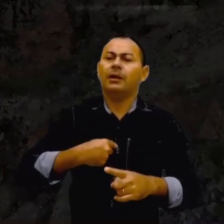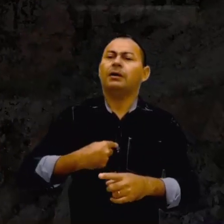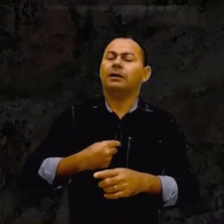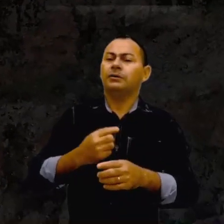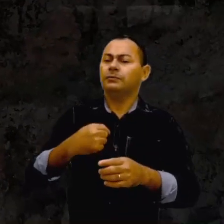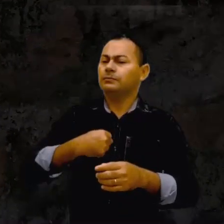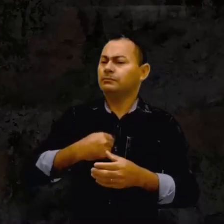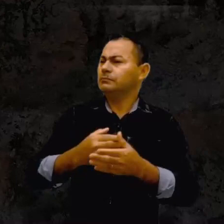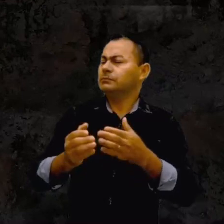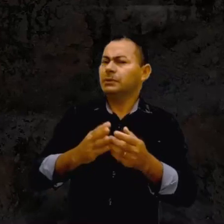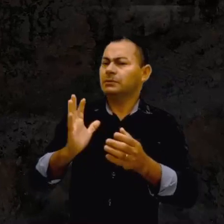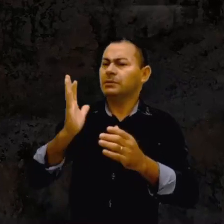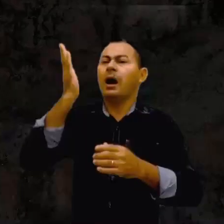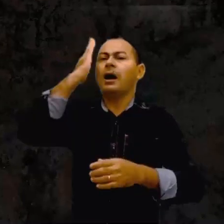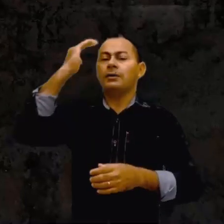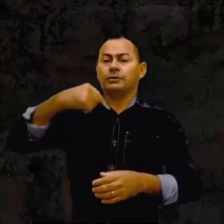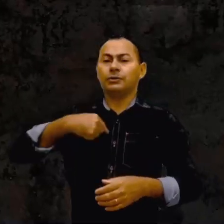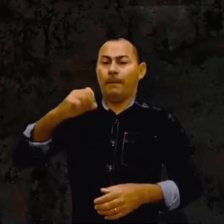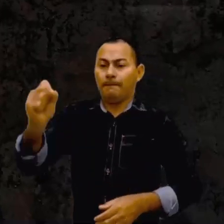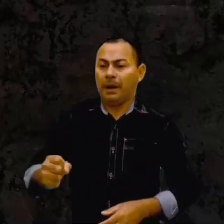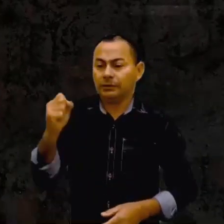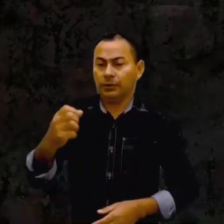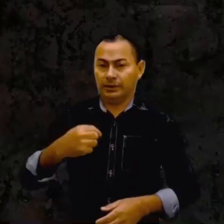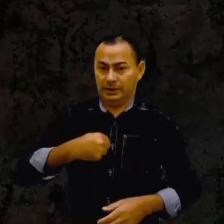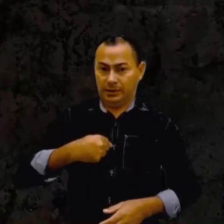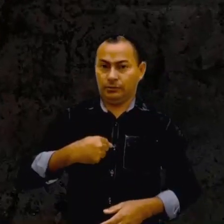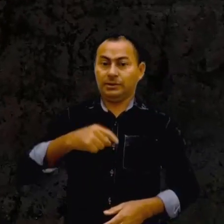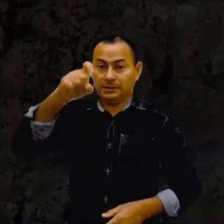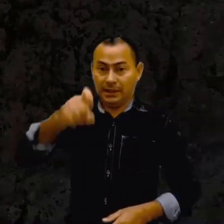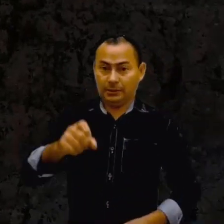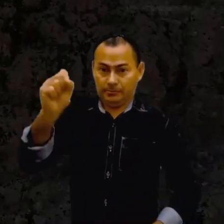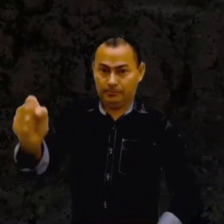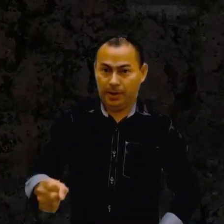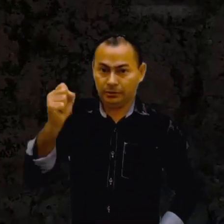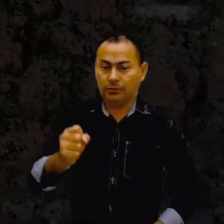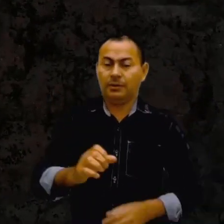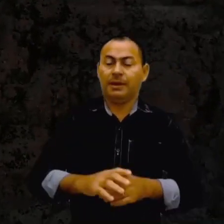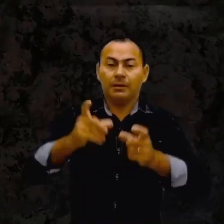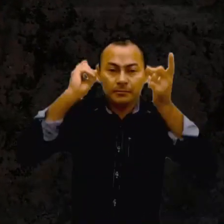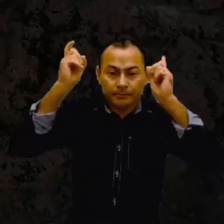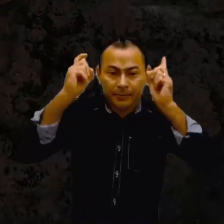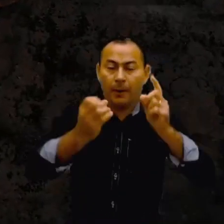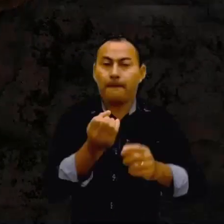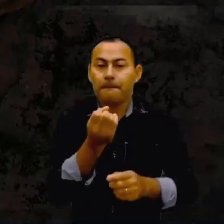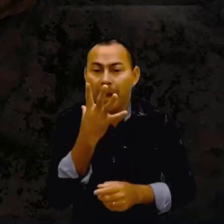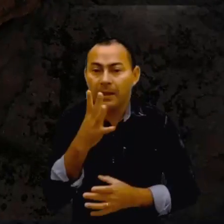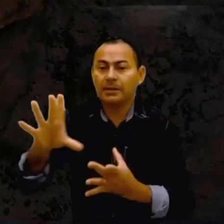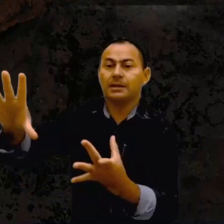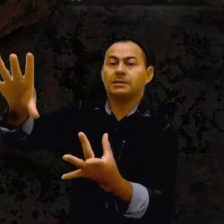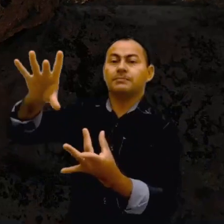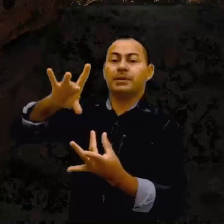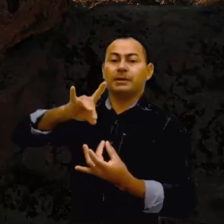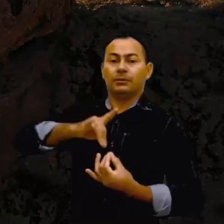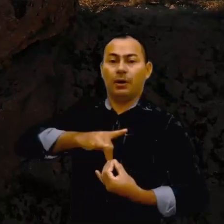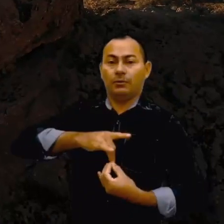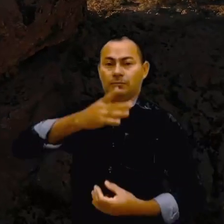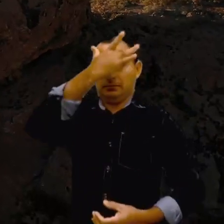sou pastor. E como pastor, minha maior preocupação é o bem-estar espiritual das